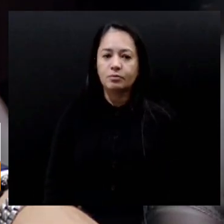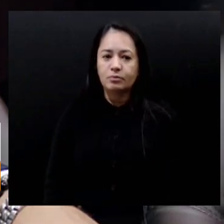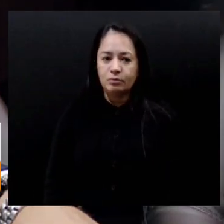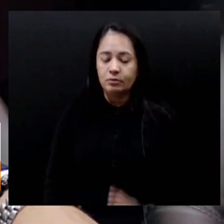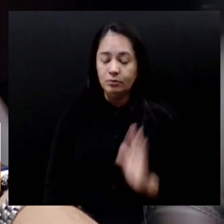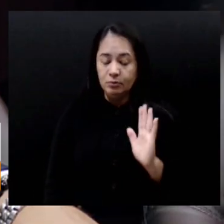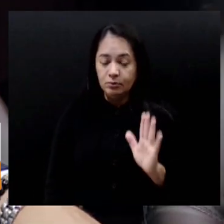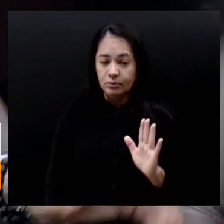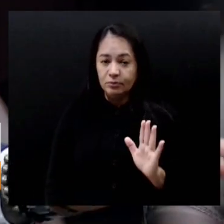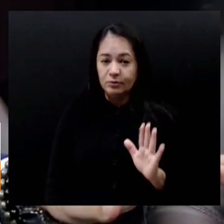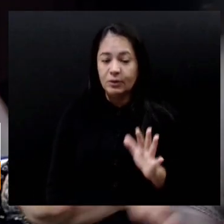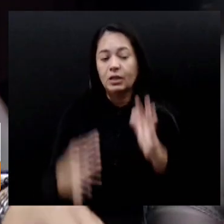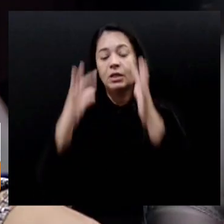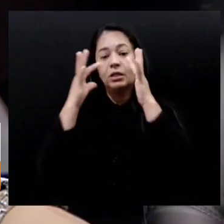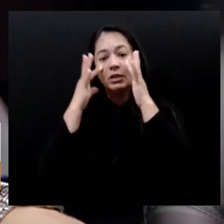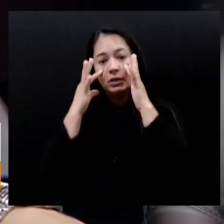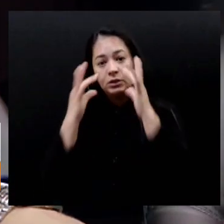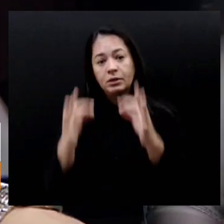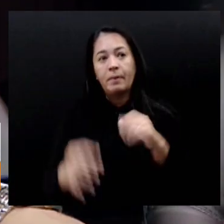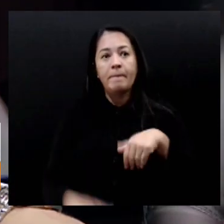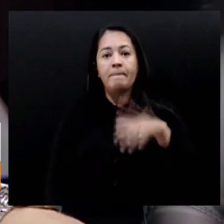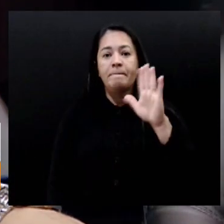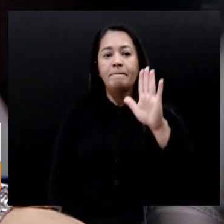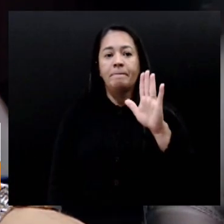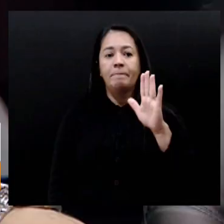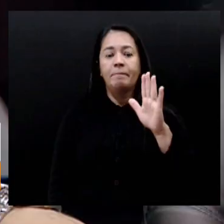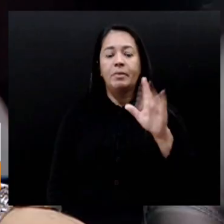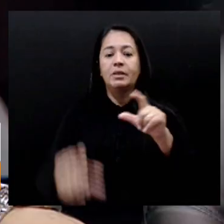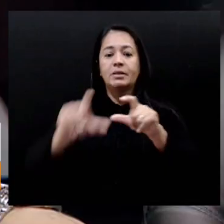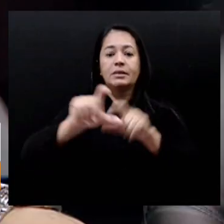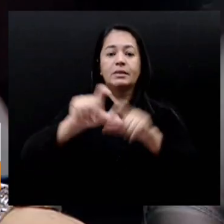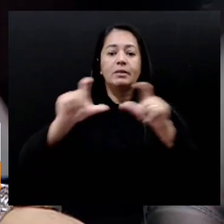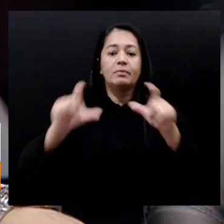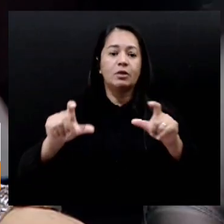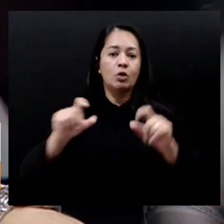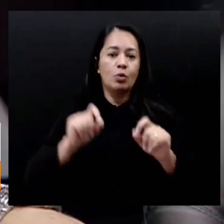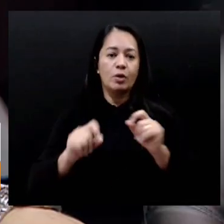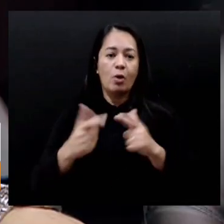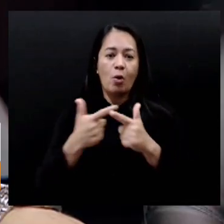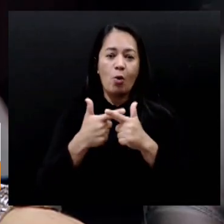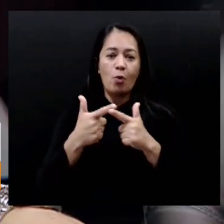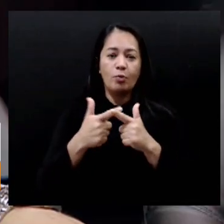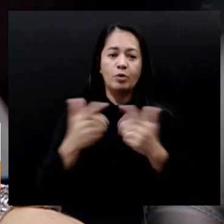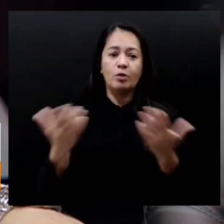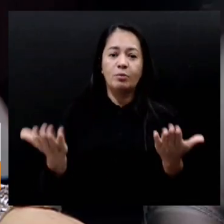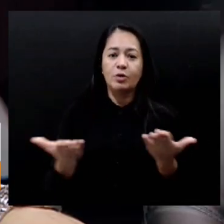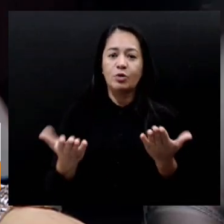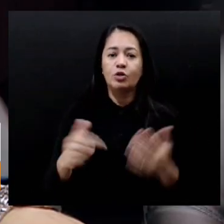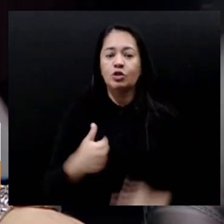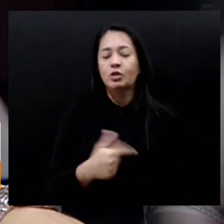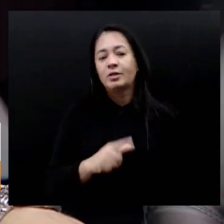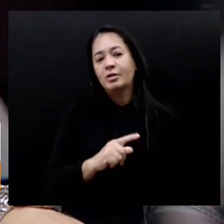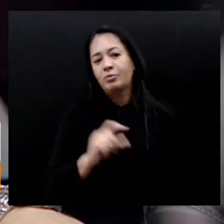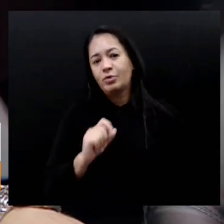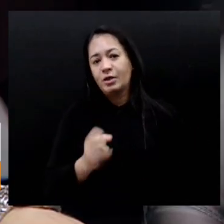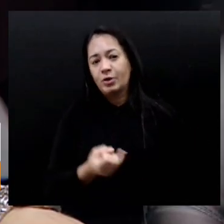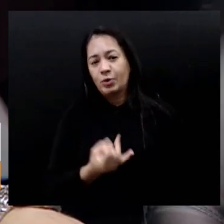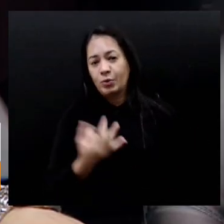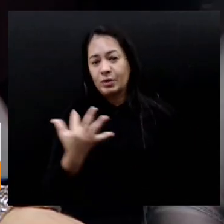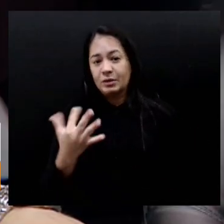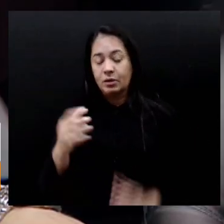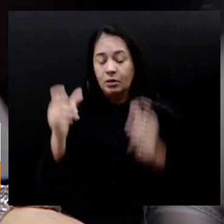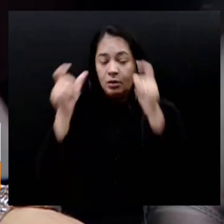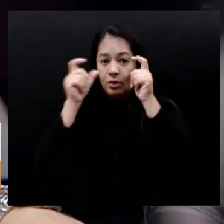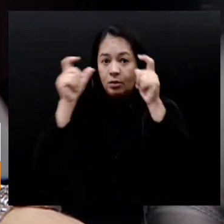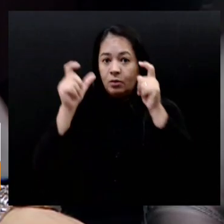atenção mais independente seja justamente pelo problema que a gente tem hoje, os números que são alarmantes, que assustam, o número de mulheres que são